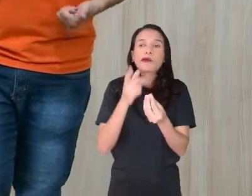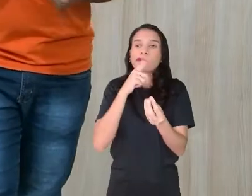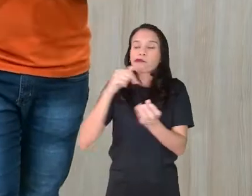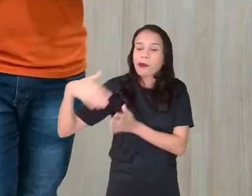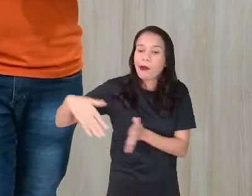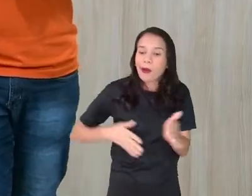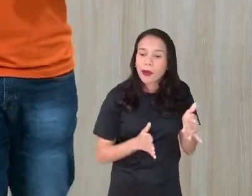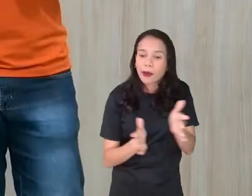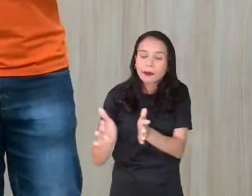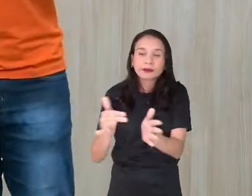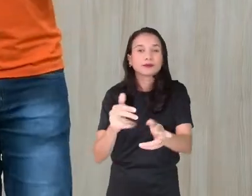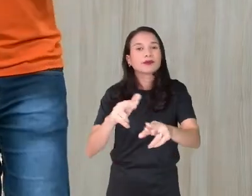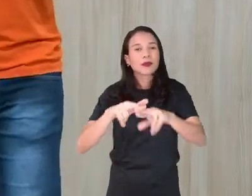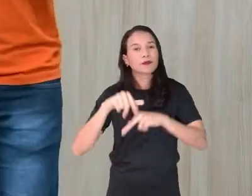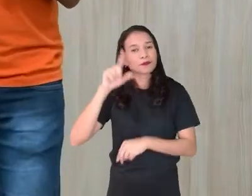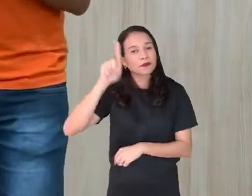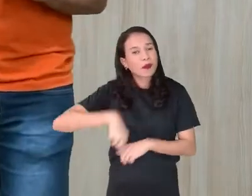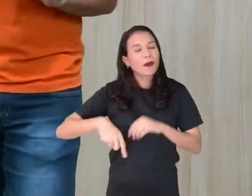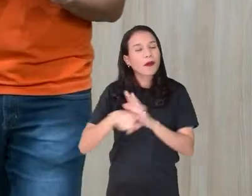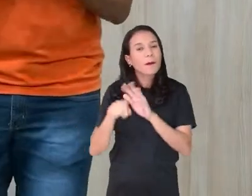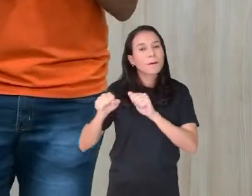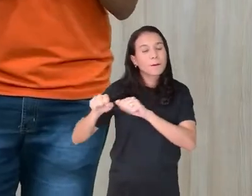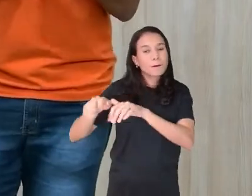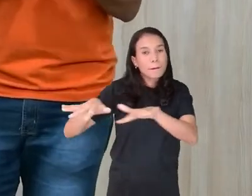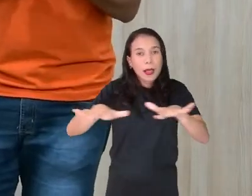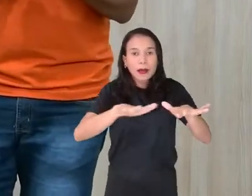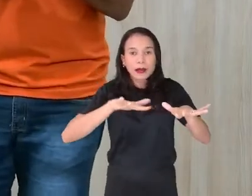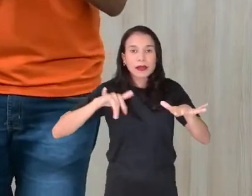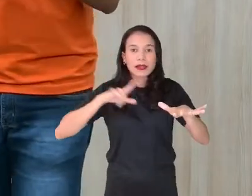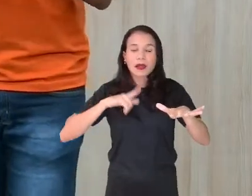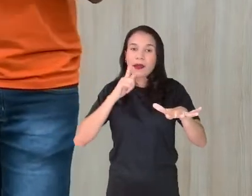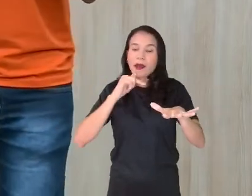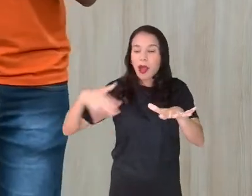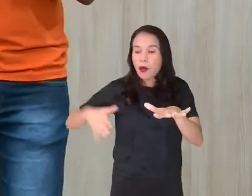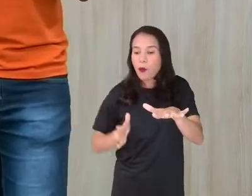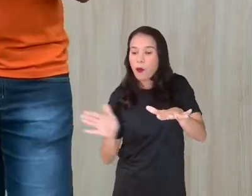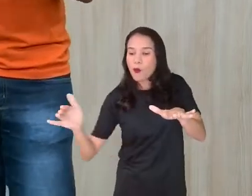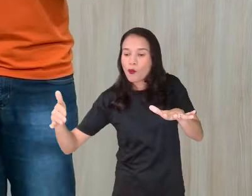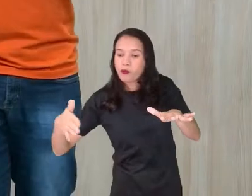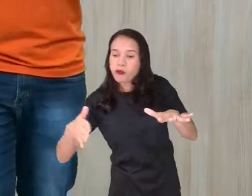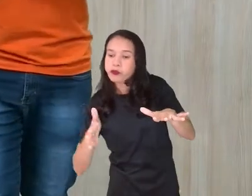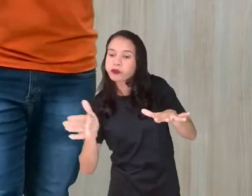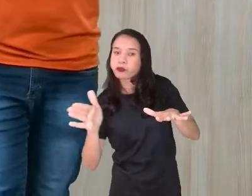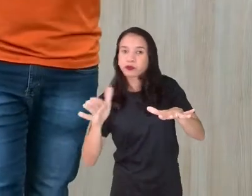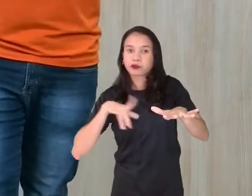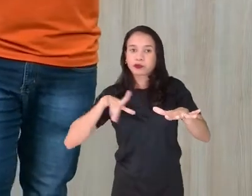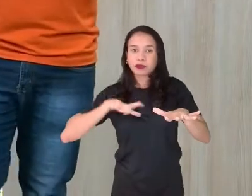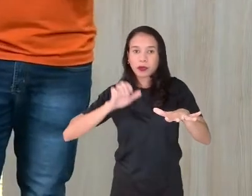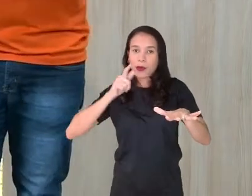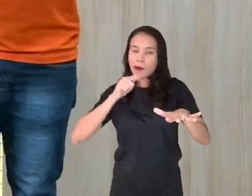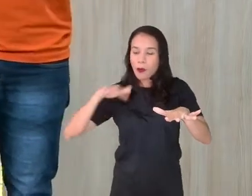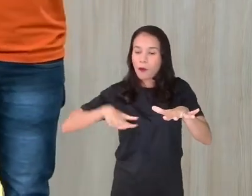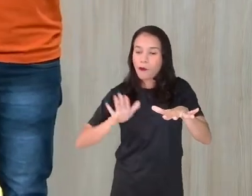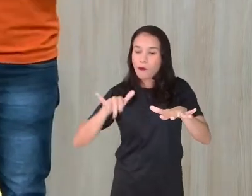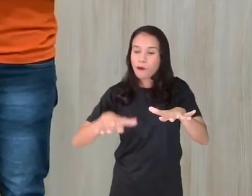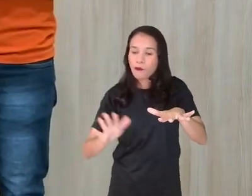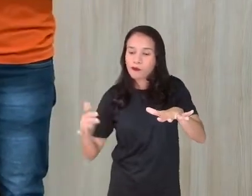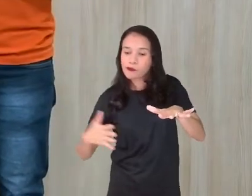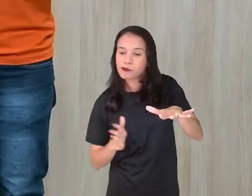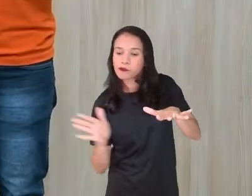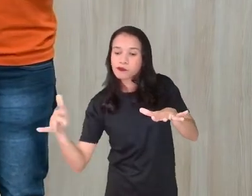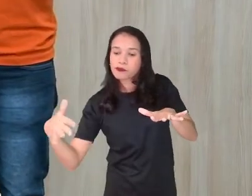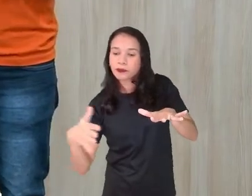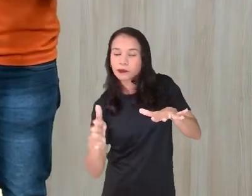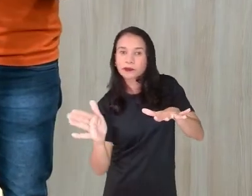rios. Então, por isso são as planícies aluviais ou fluviais, né? Fluvial, a água dos